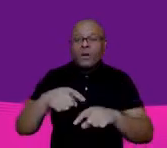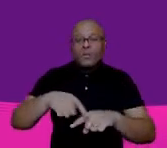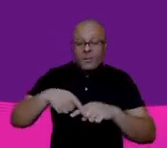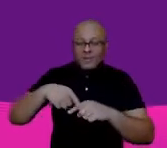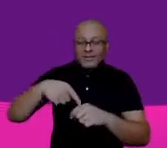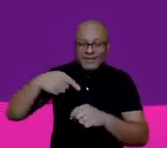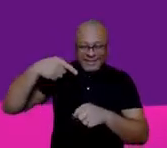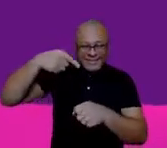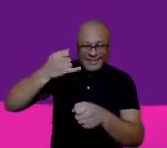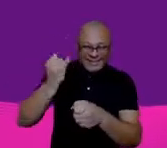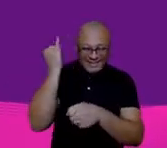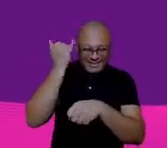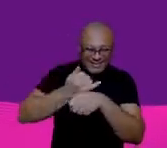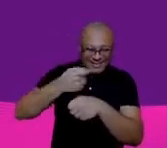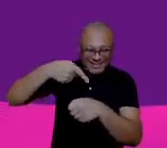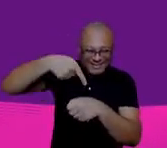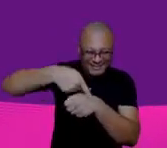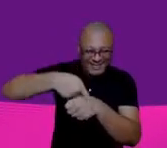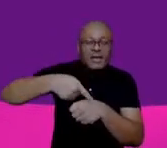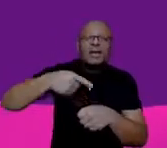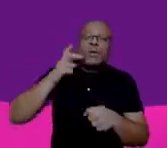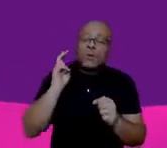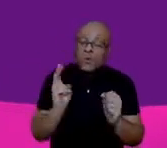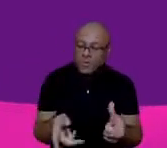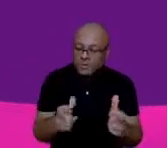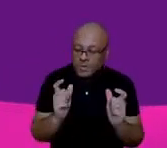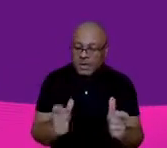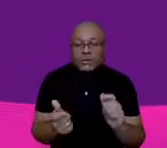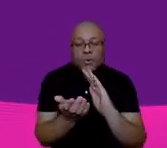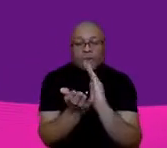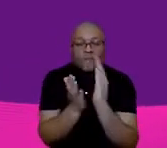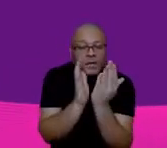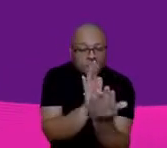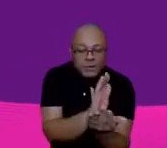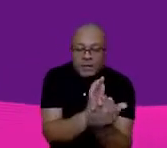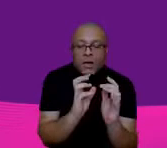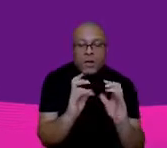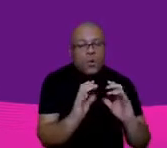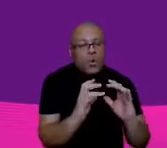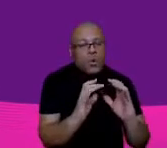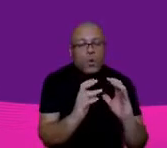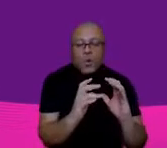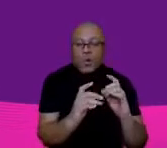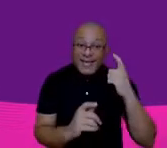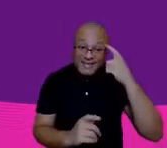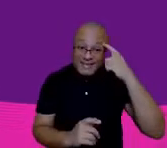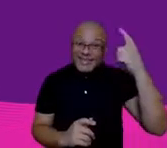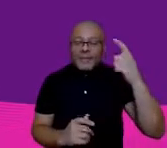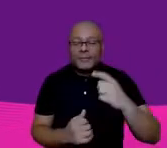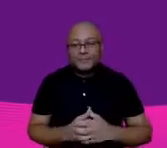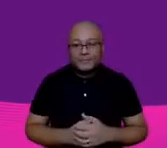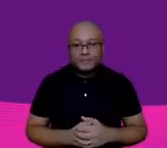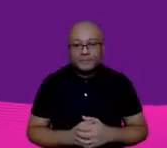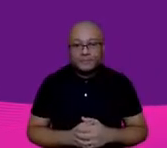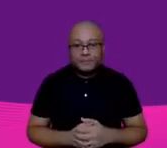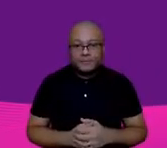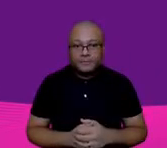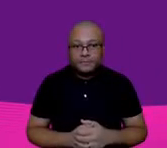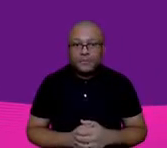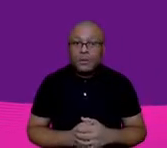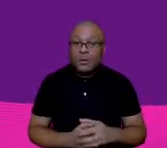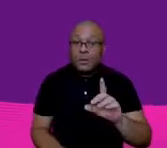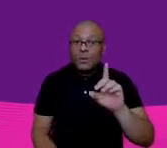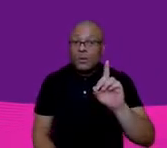que eu estimulo, eu faço a interface com a máquina. Essa é a ideia, gente. Então, o DBS não tem como